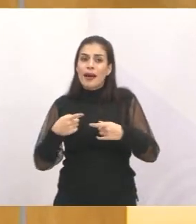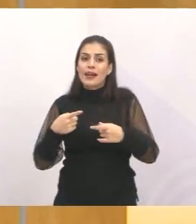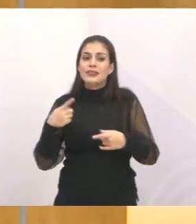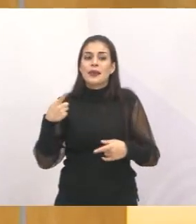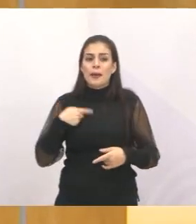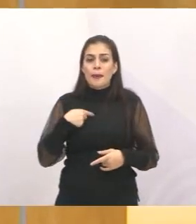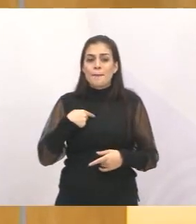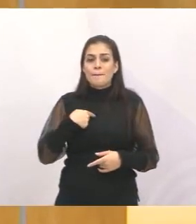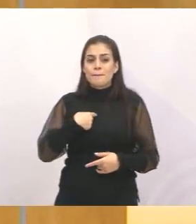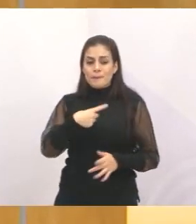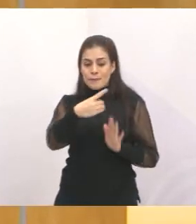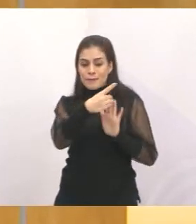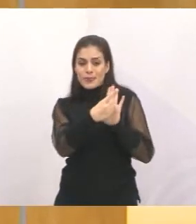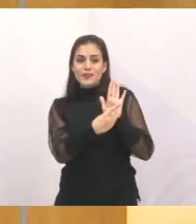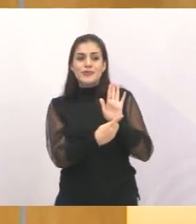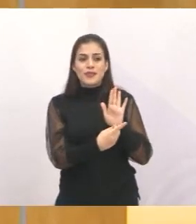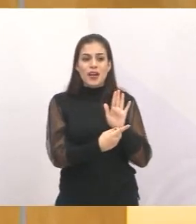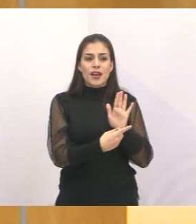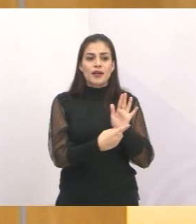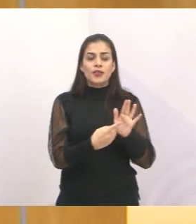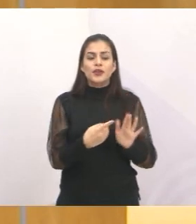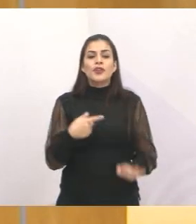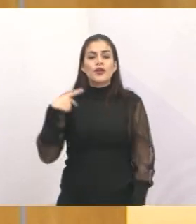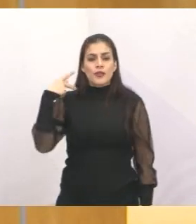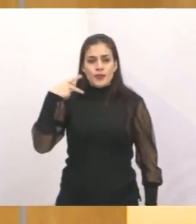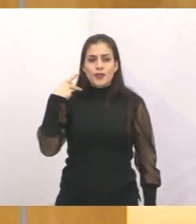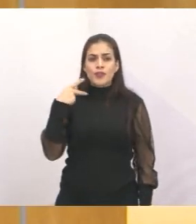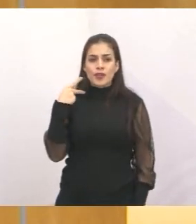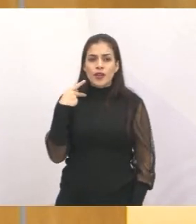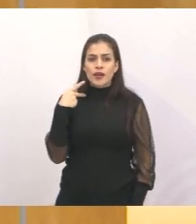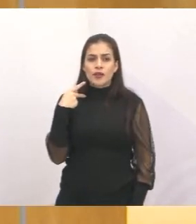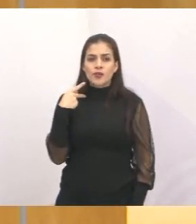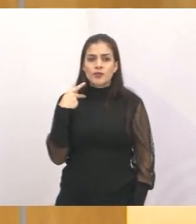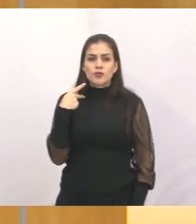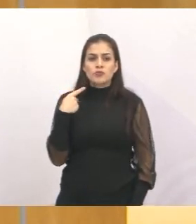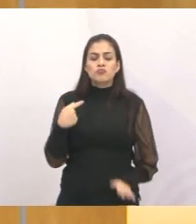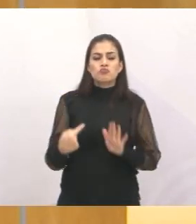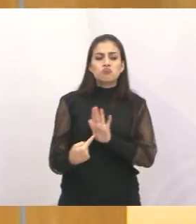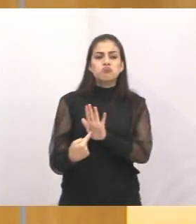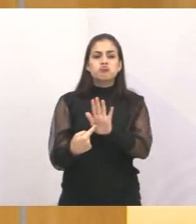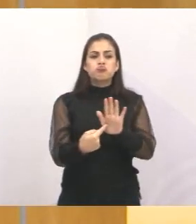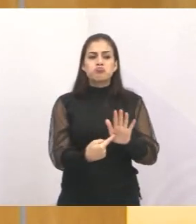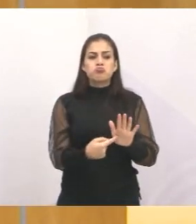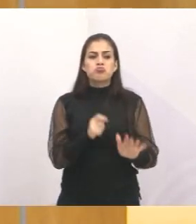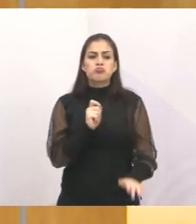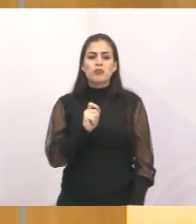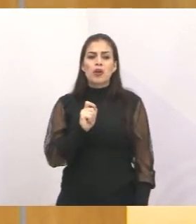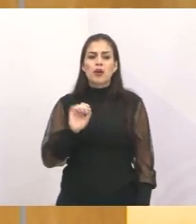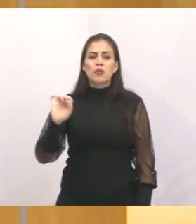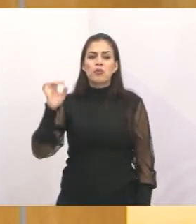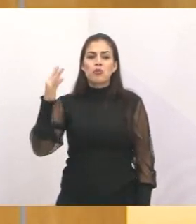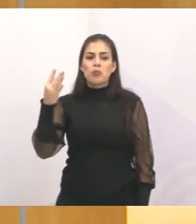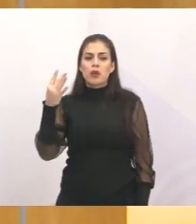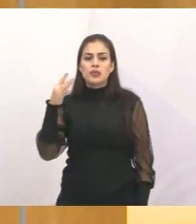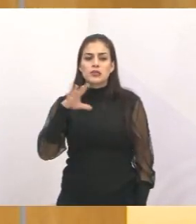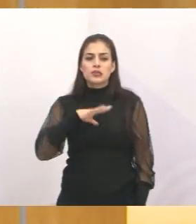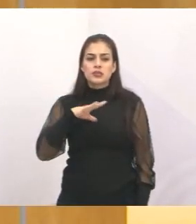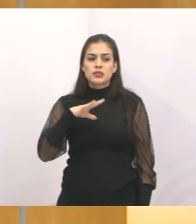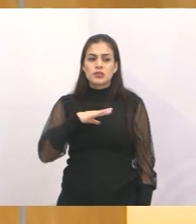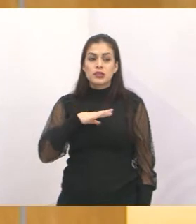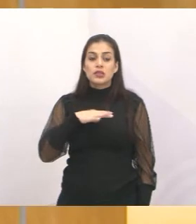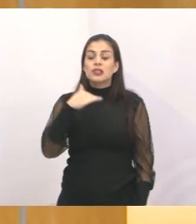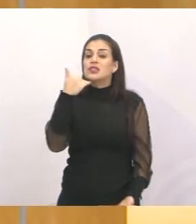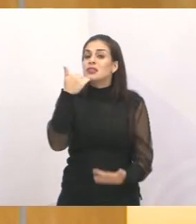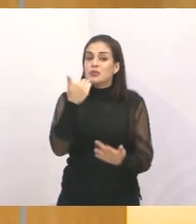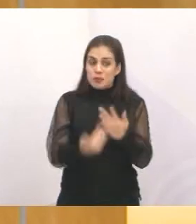dever de vereador de colocar as questões que aflige a nossa cidade. E as